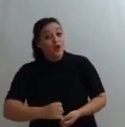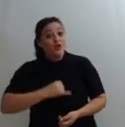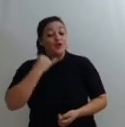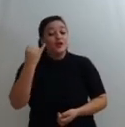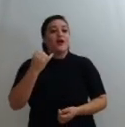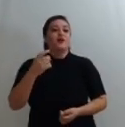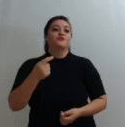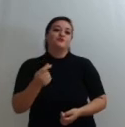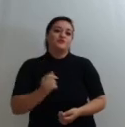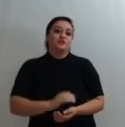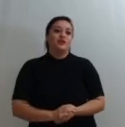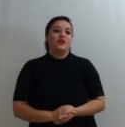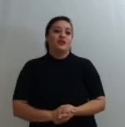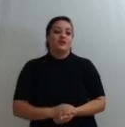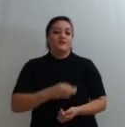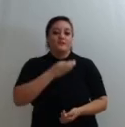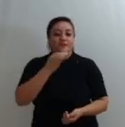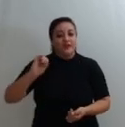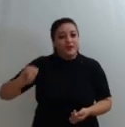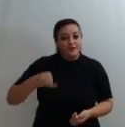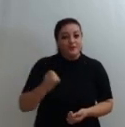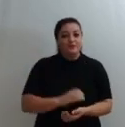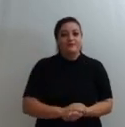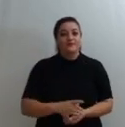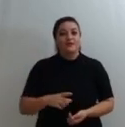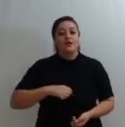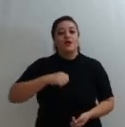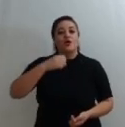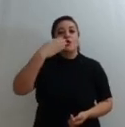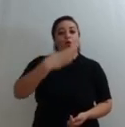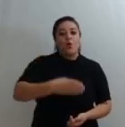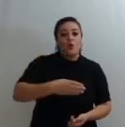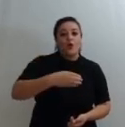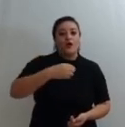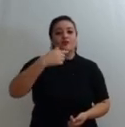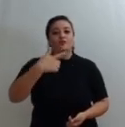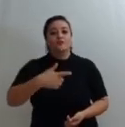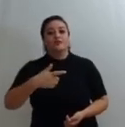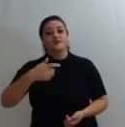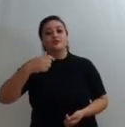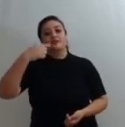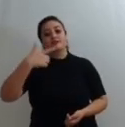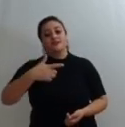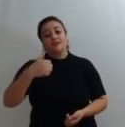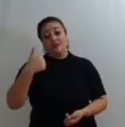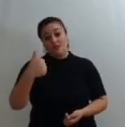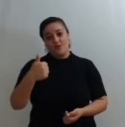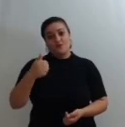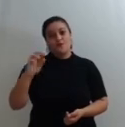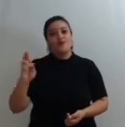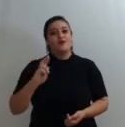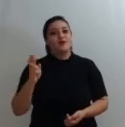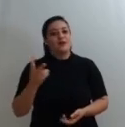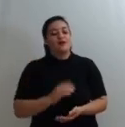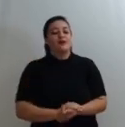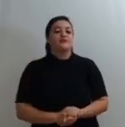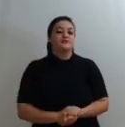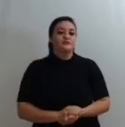oportunidade, né? Tinha espécie, R$ 4.771,00 com ele, não é?